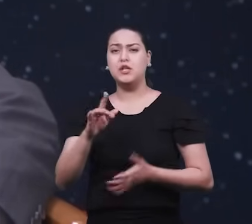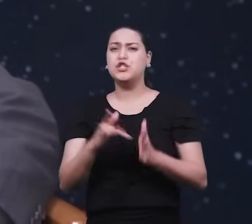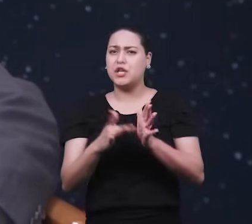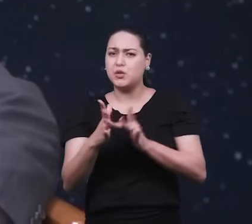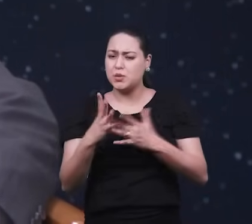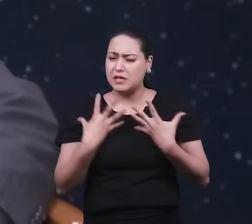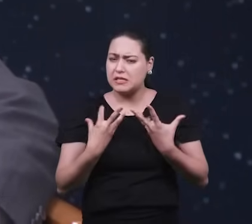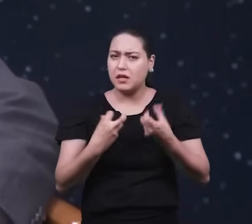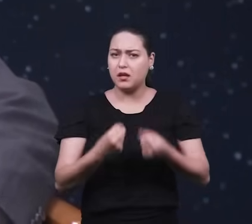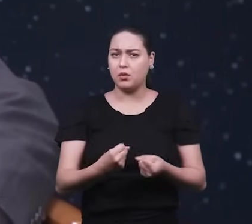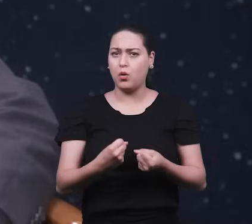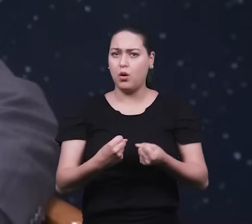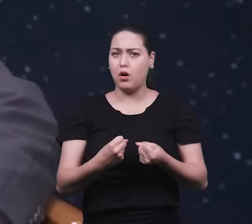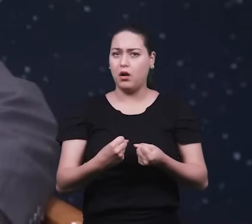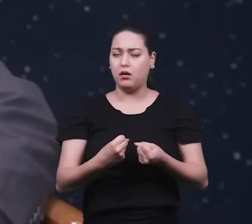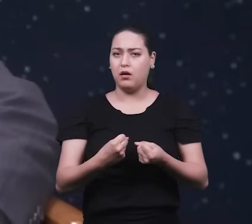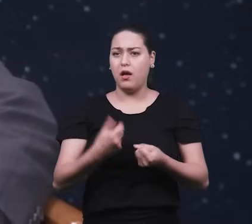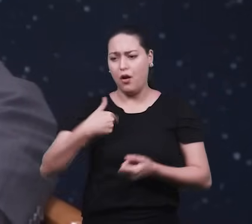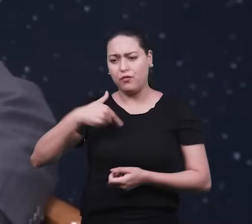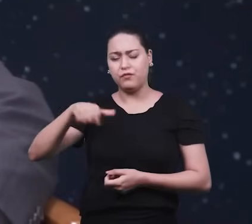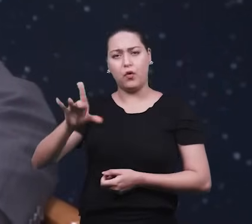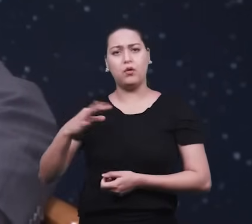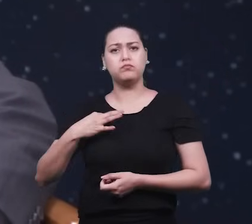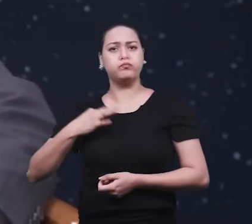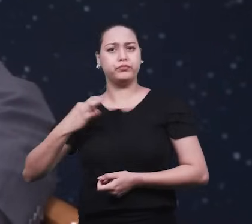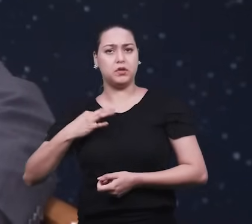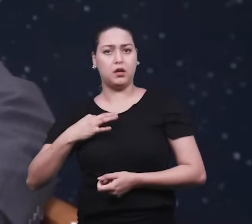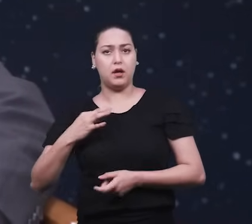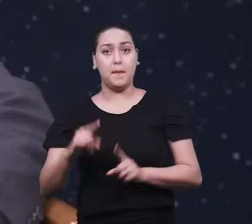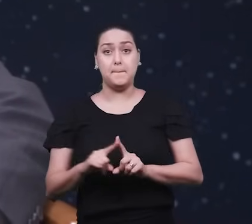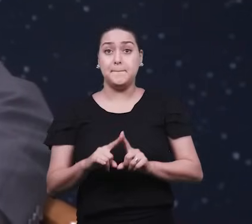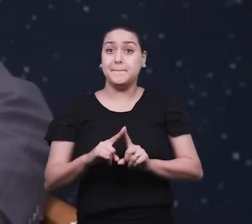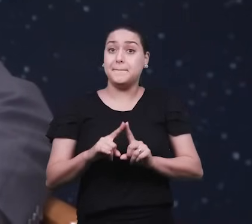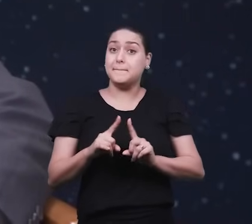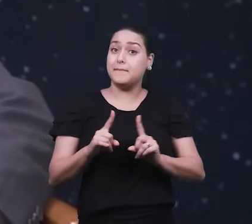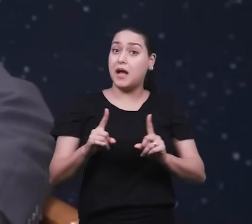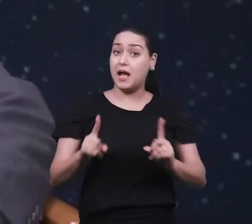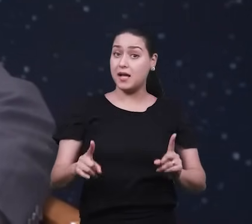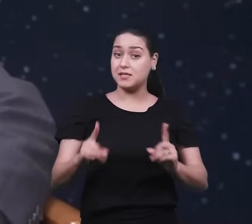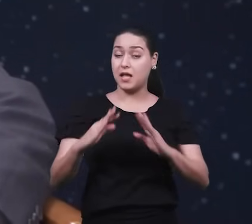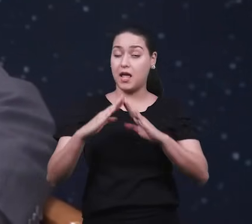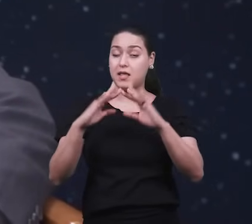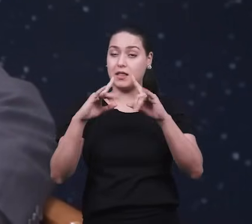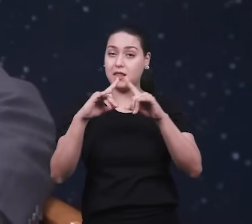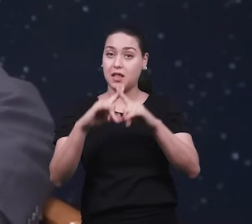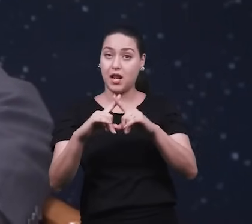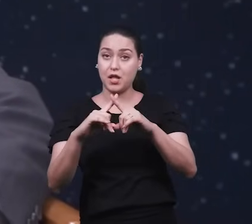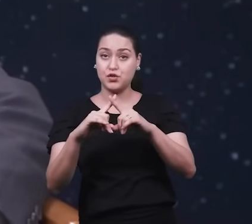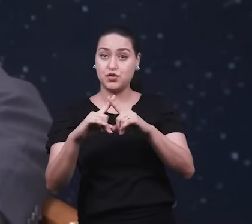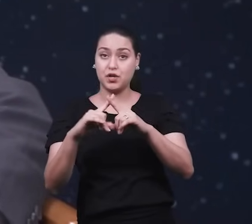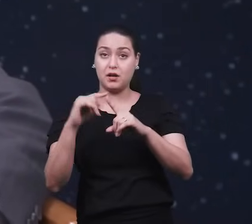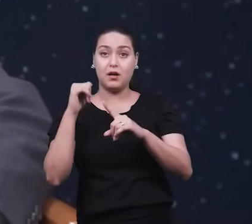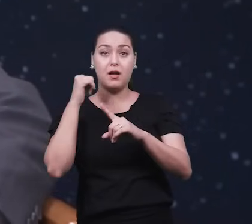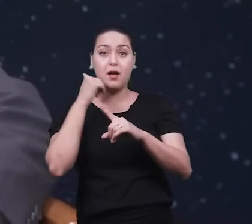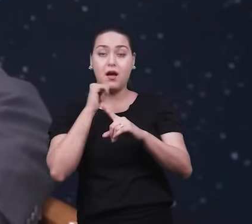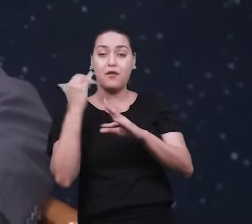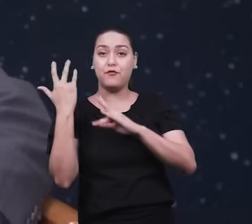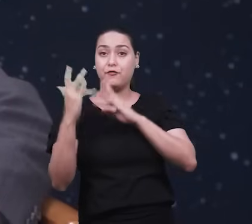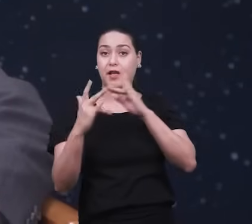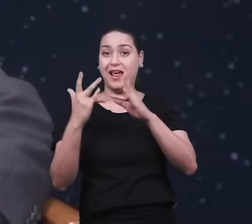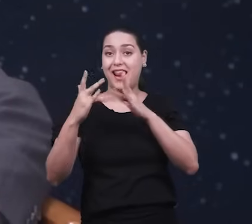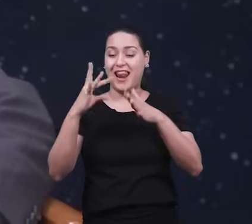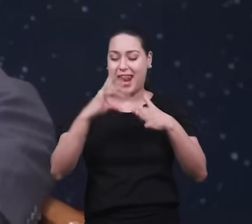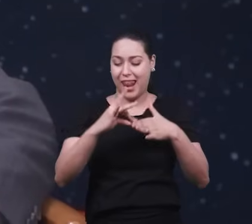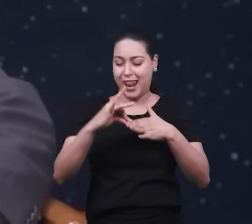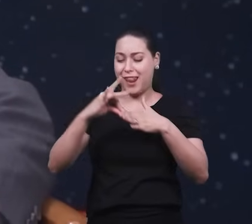então insistiram comigo. Não, irei. Já em relação à igreja, é leva-me